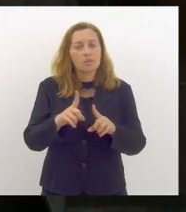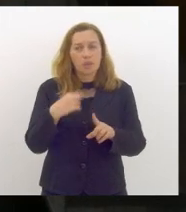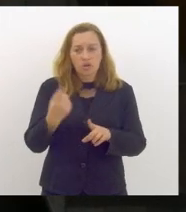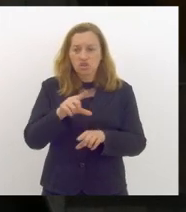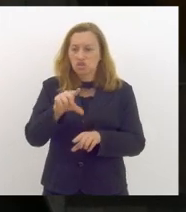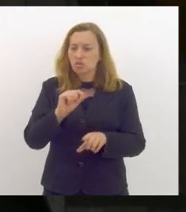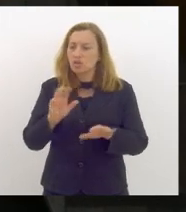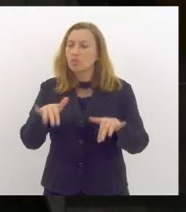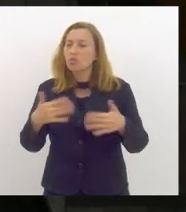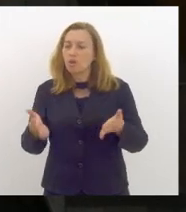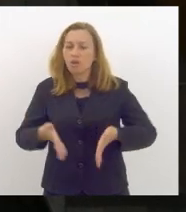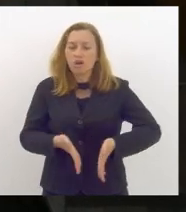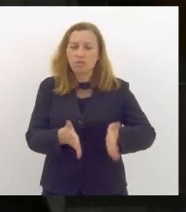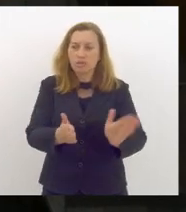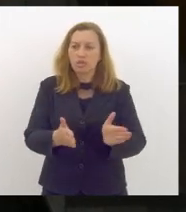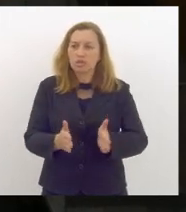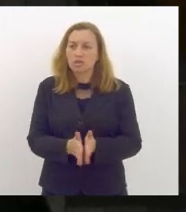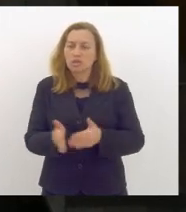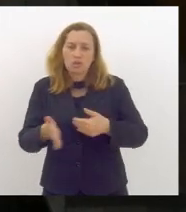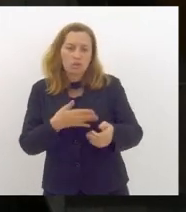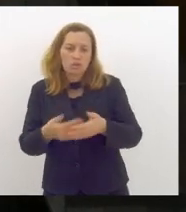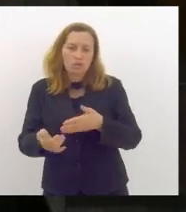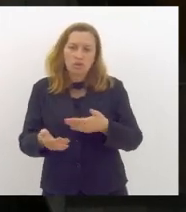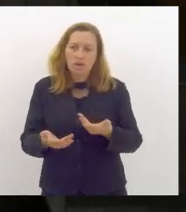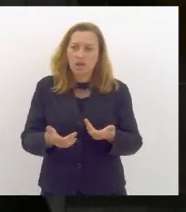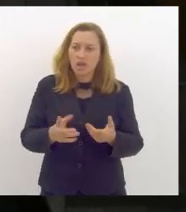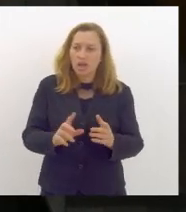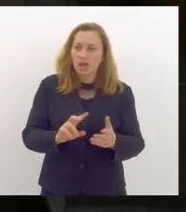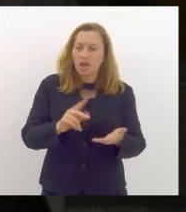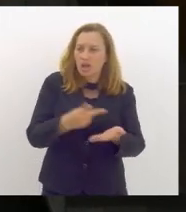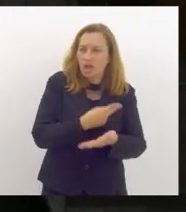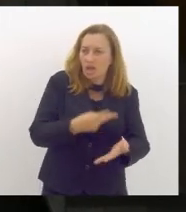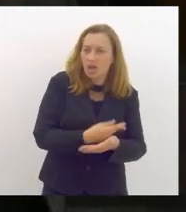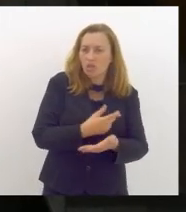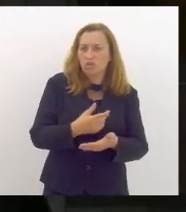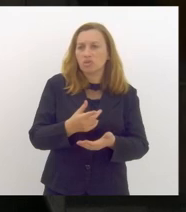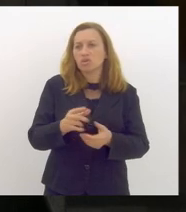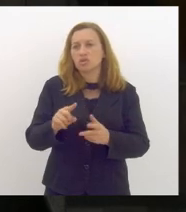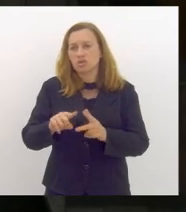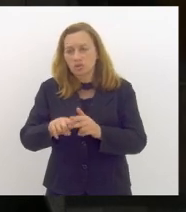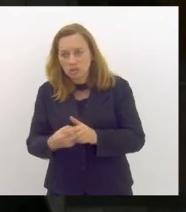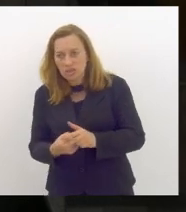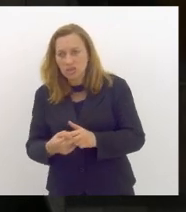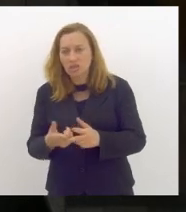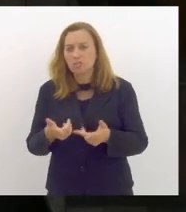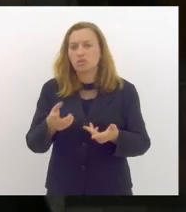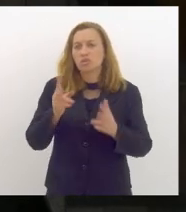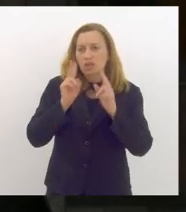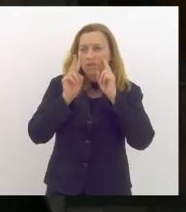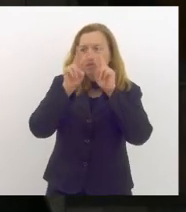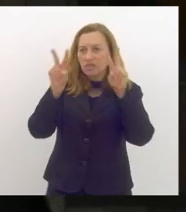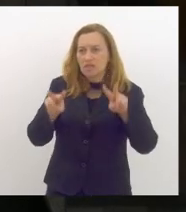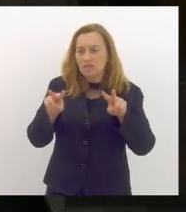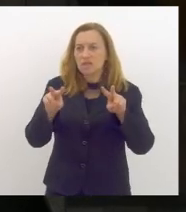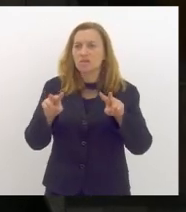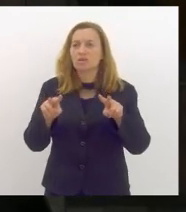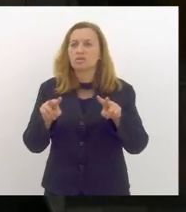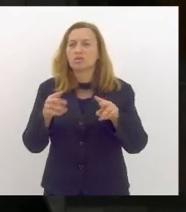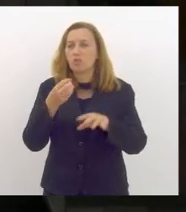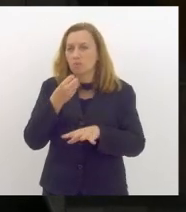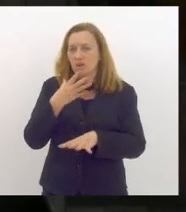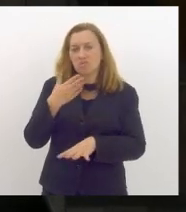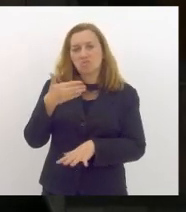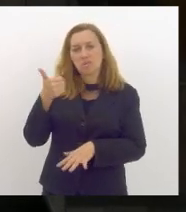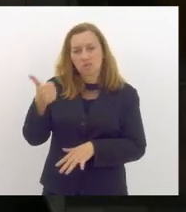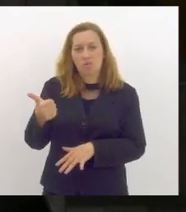vai e a cada tropeço a gente recomece fim e visando isso visando o